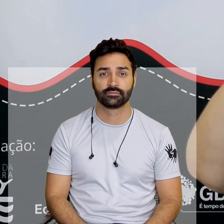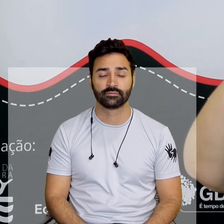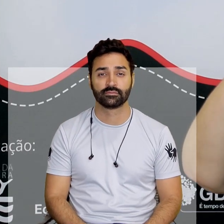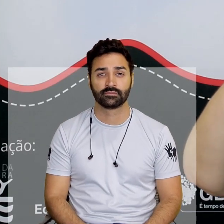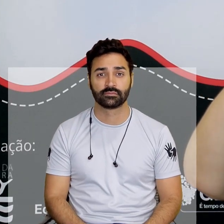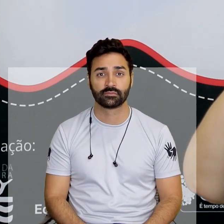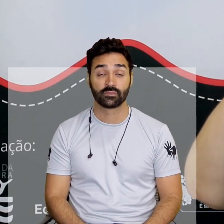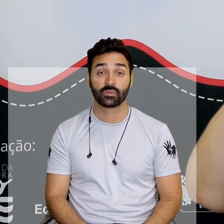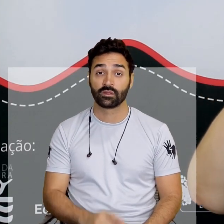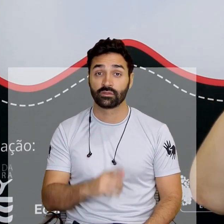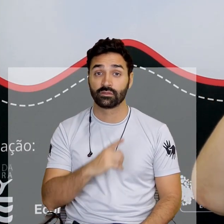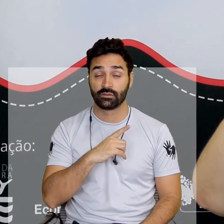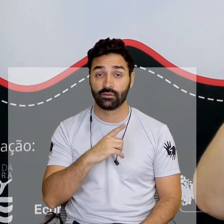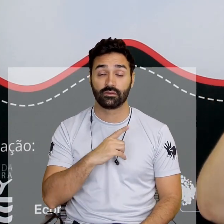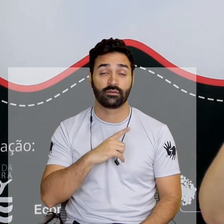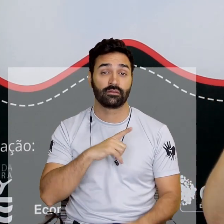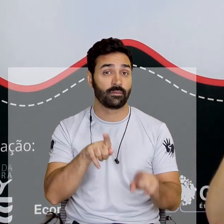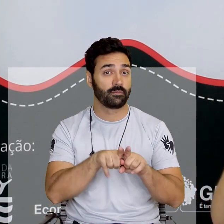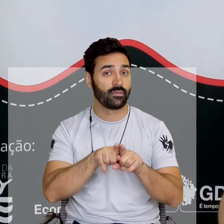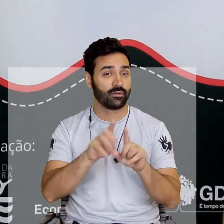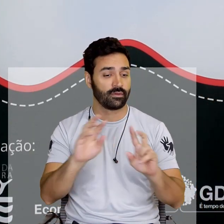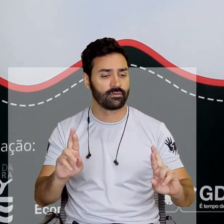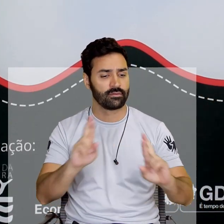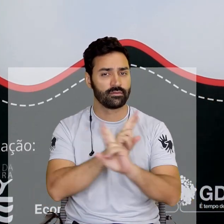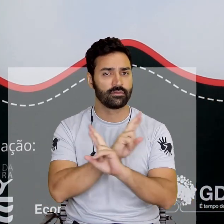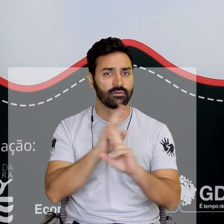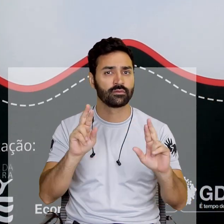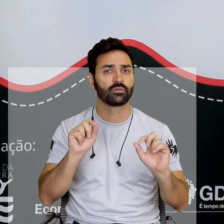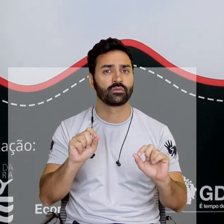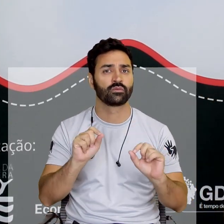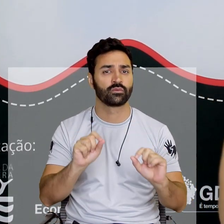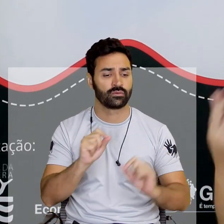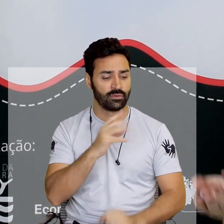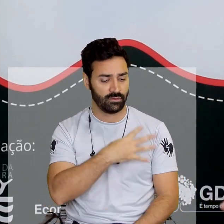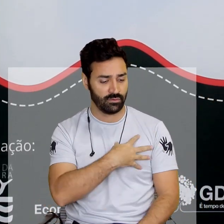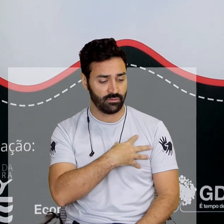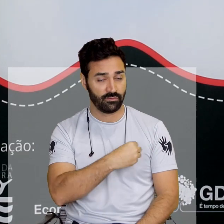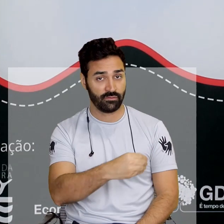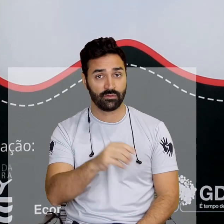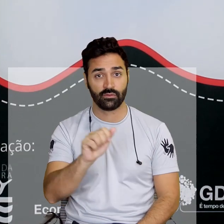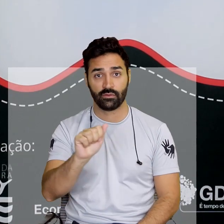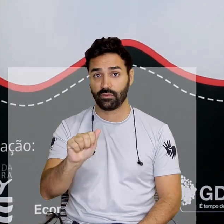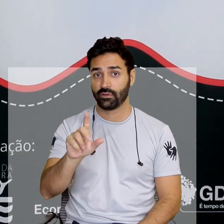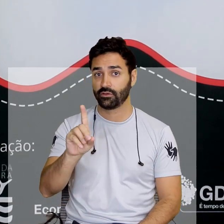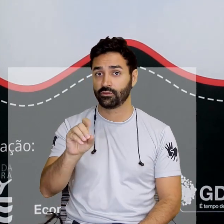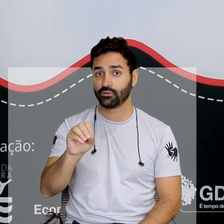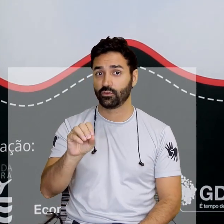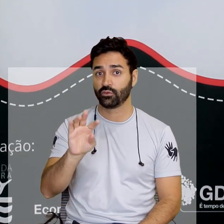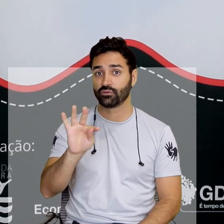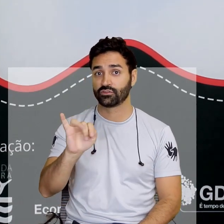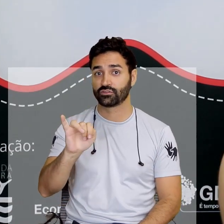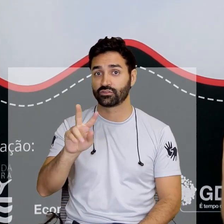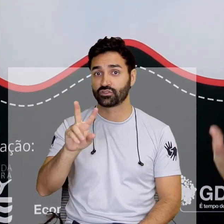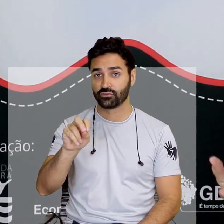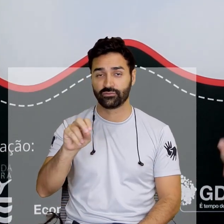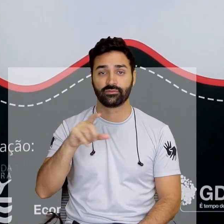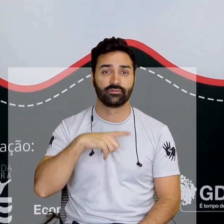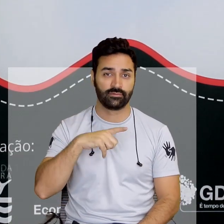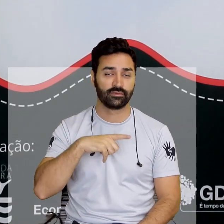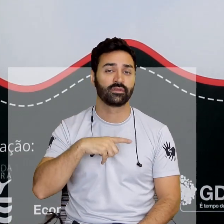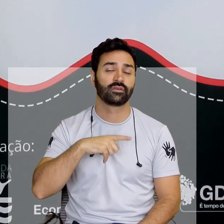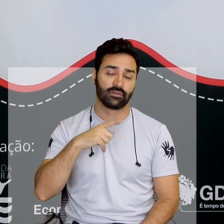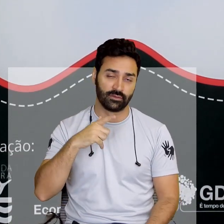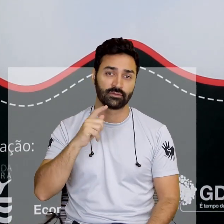Agora, a gente tem uma outra relação que é o filho adotivo, né? Tem um sinal diferente